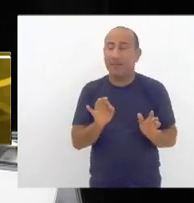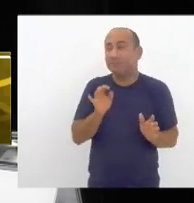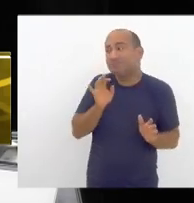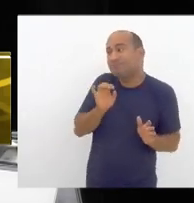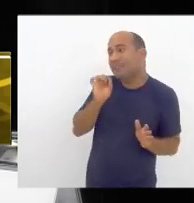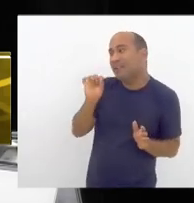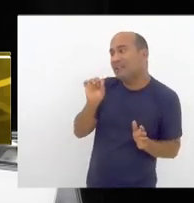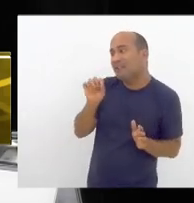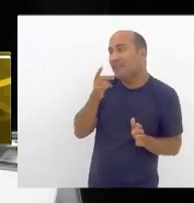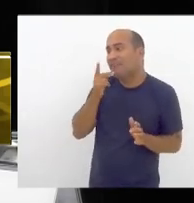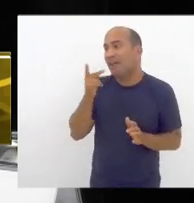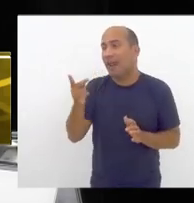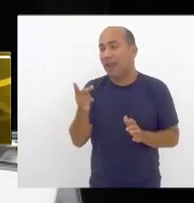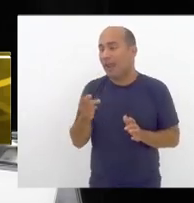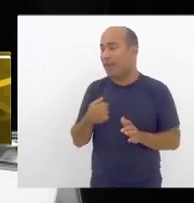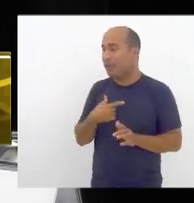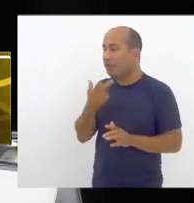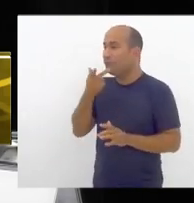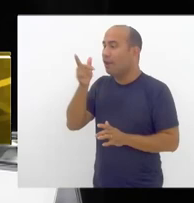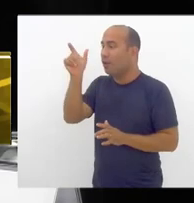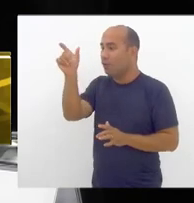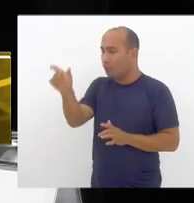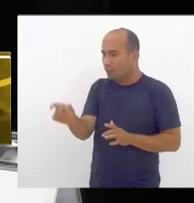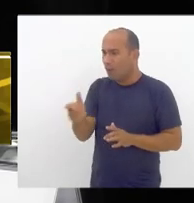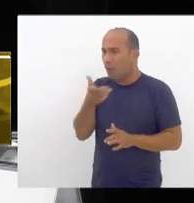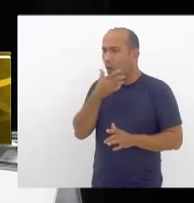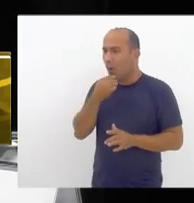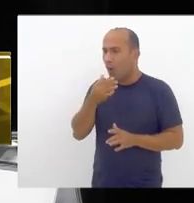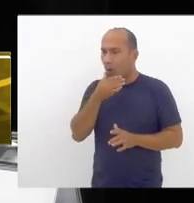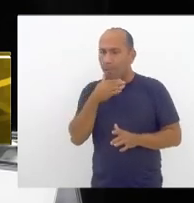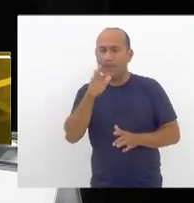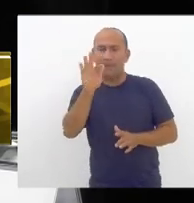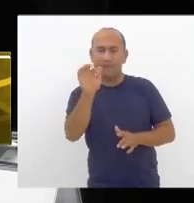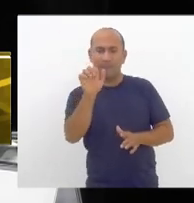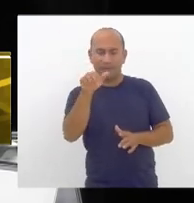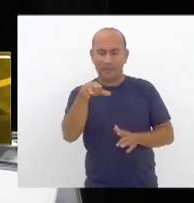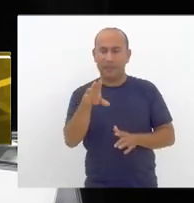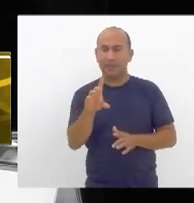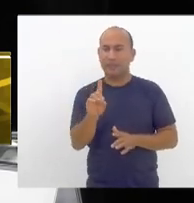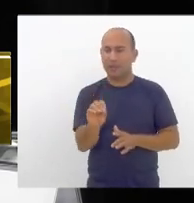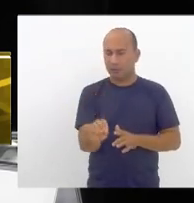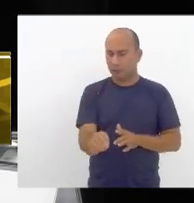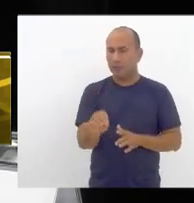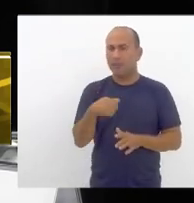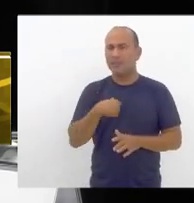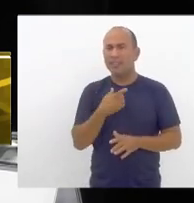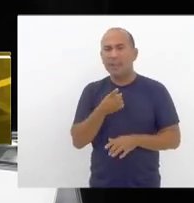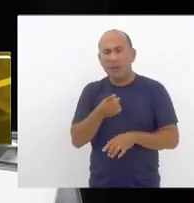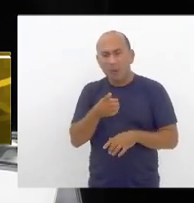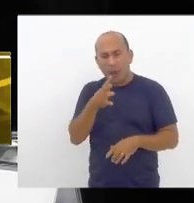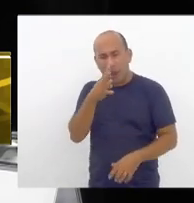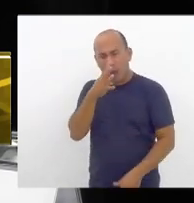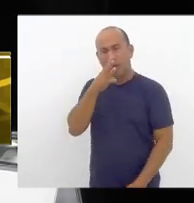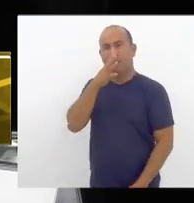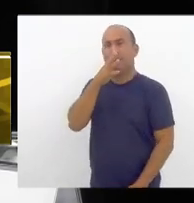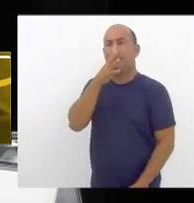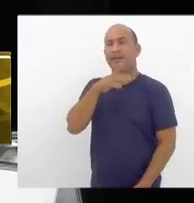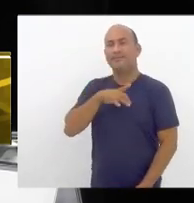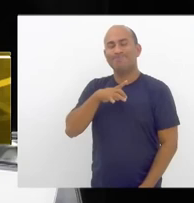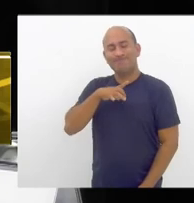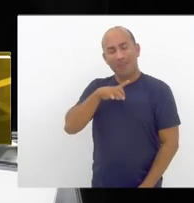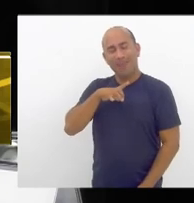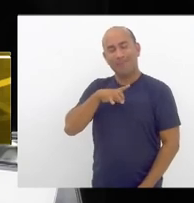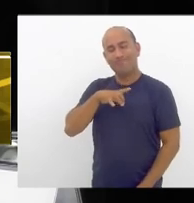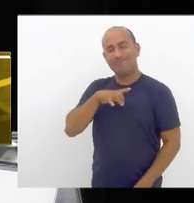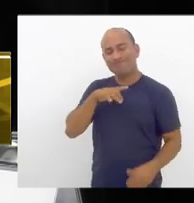me dirige eu dirijo ao homem Fernando Blair que eu tanto admiro e que tô muito